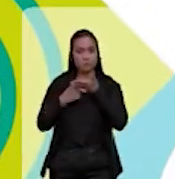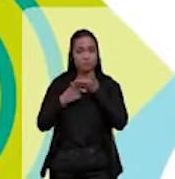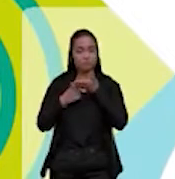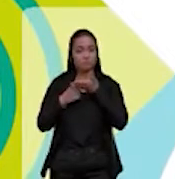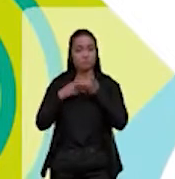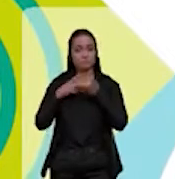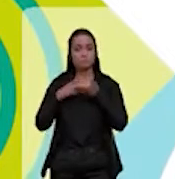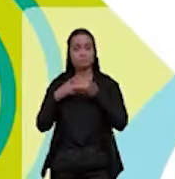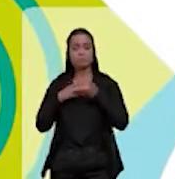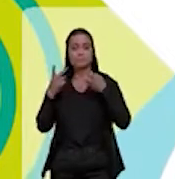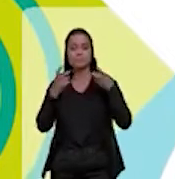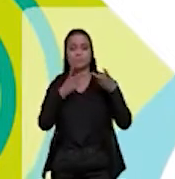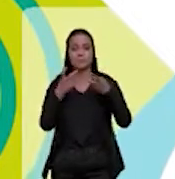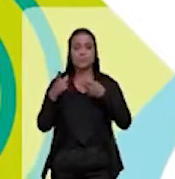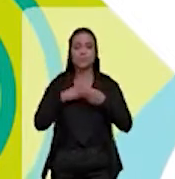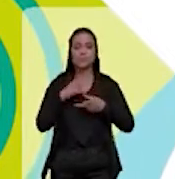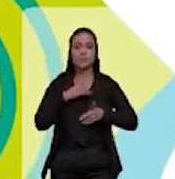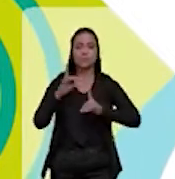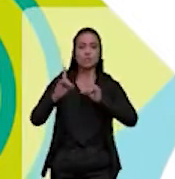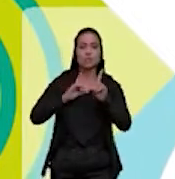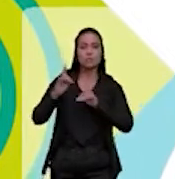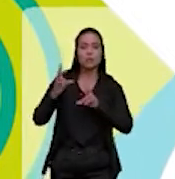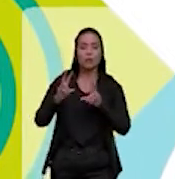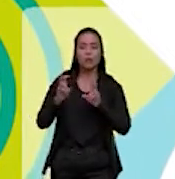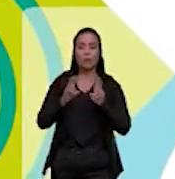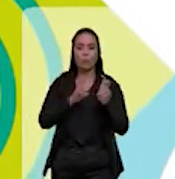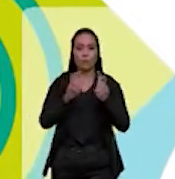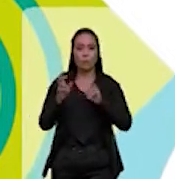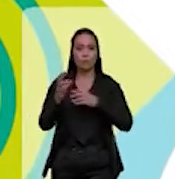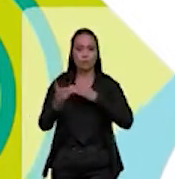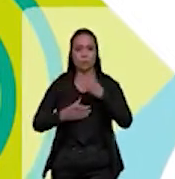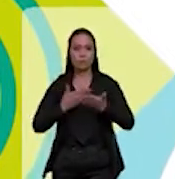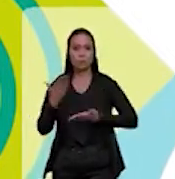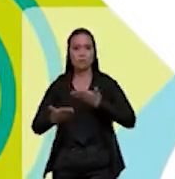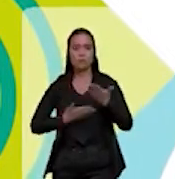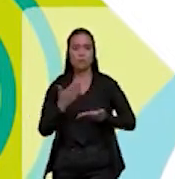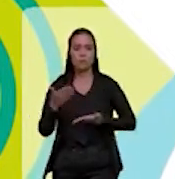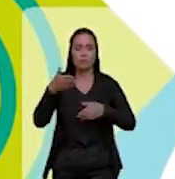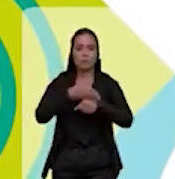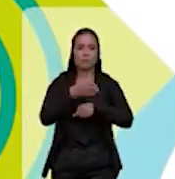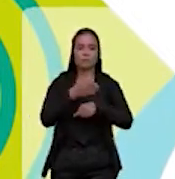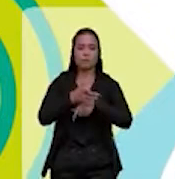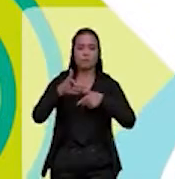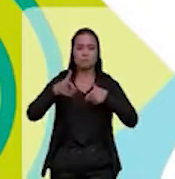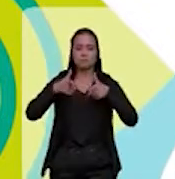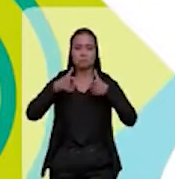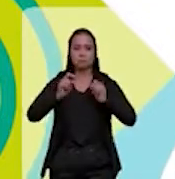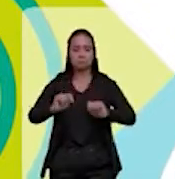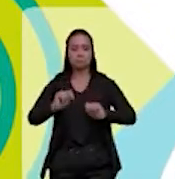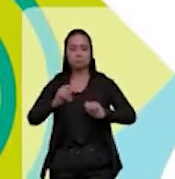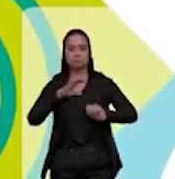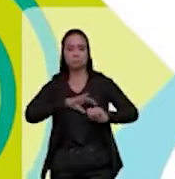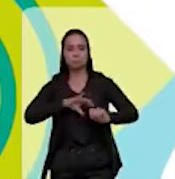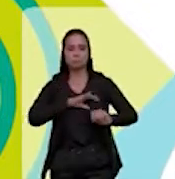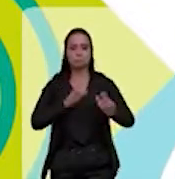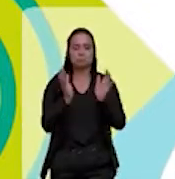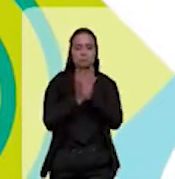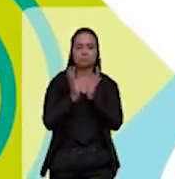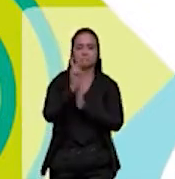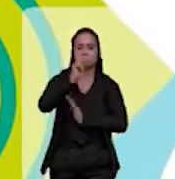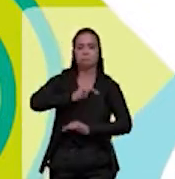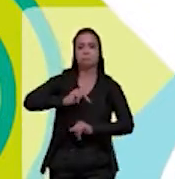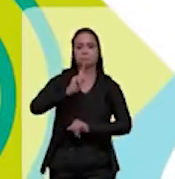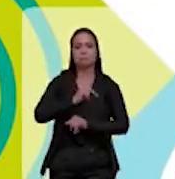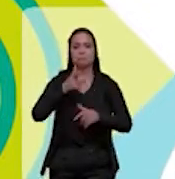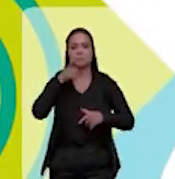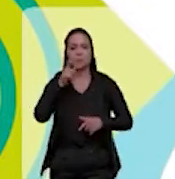brasileira indiscutivelmente estabelece diálogos transnacionais através da Língua Portuguesa e assim juntas as literaturas dos Países